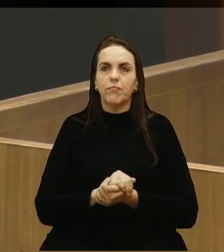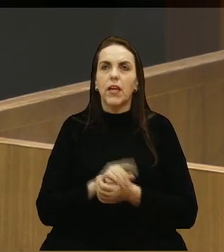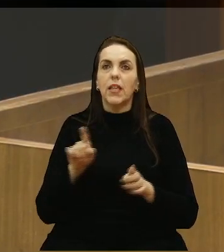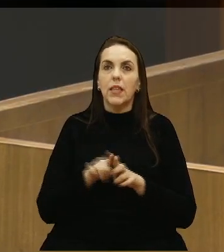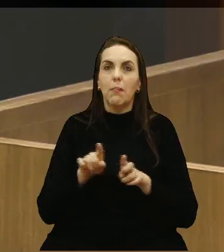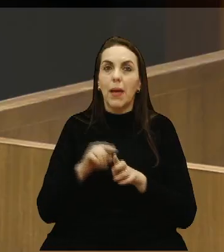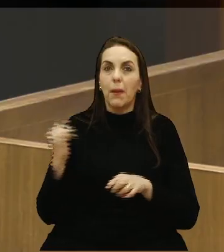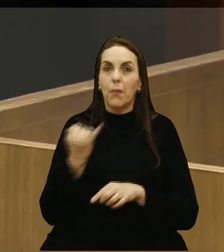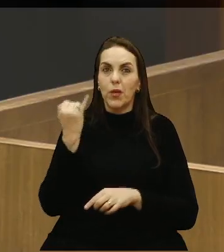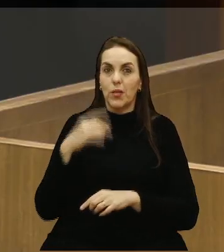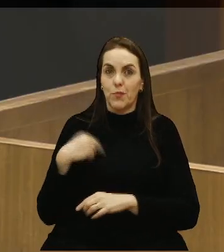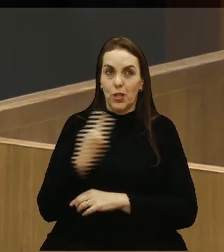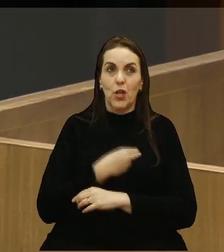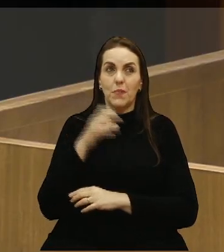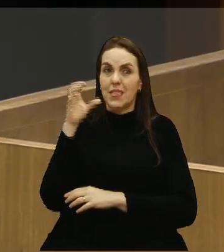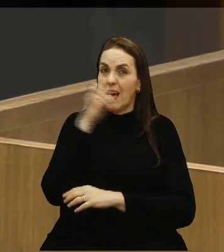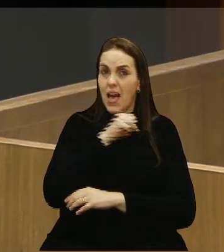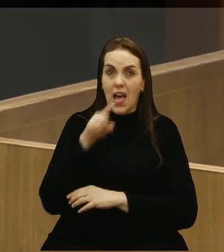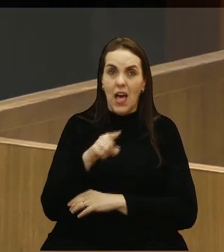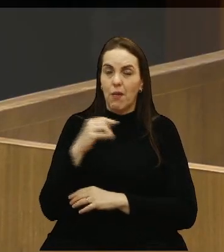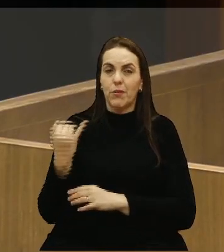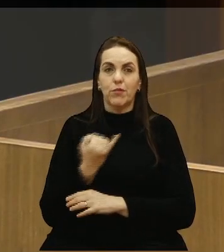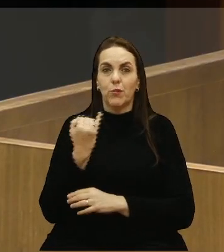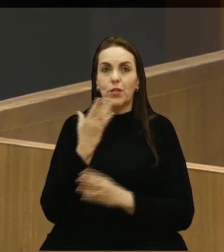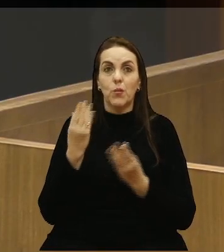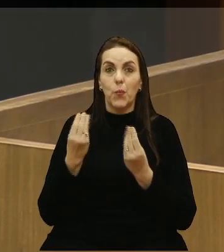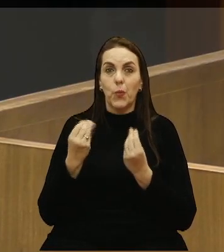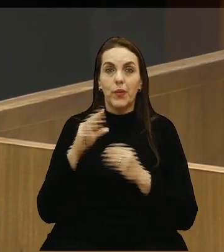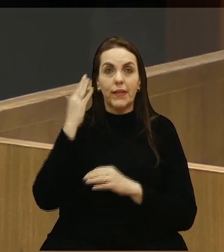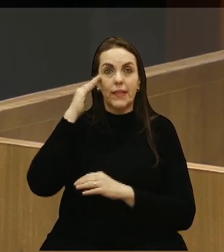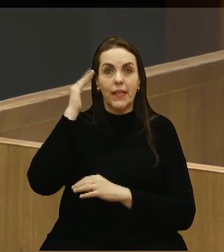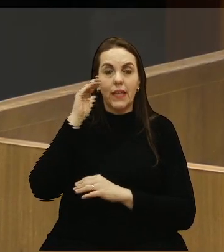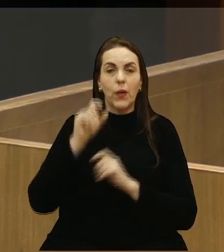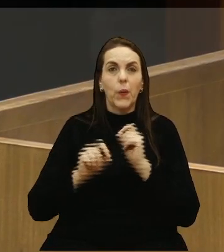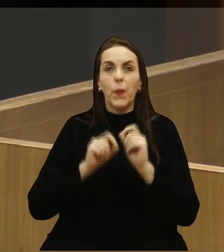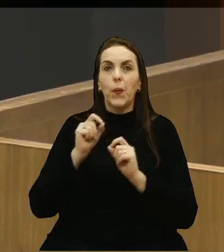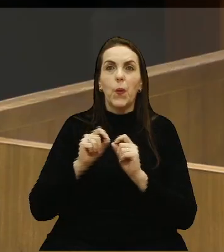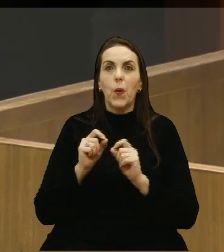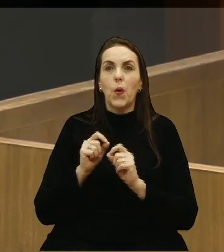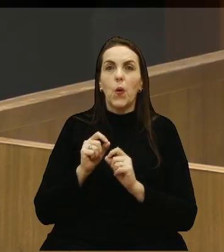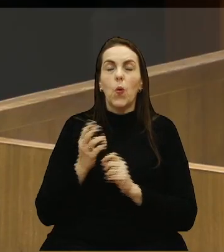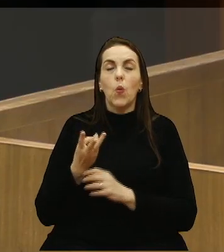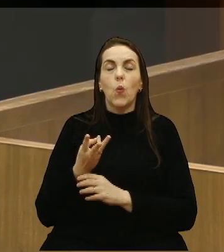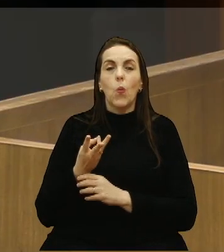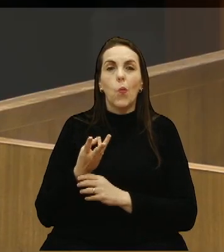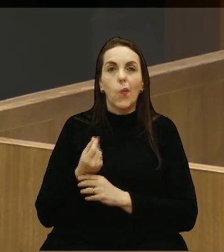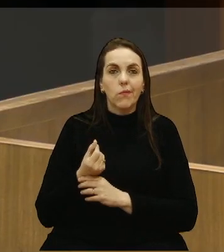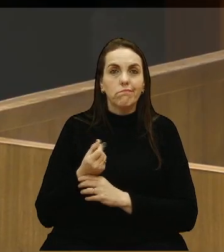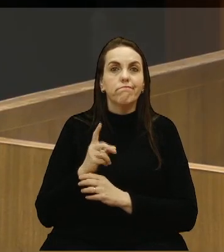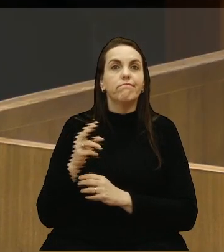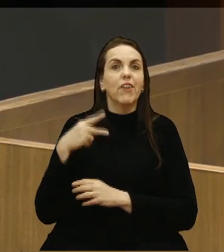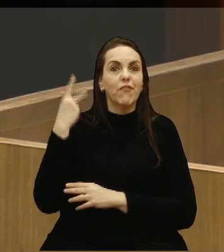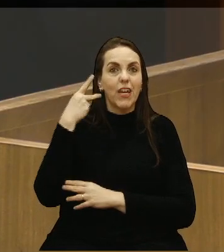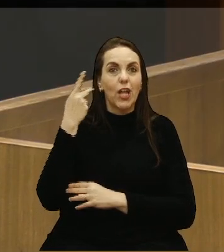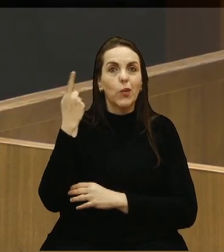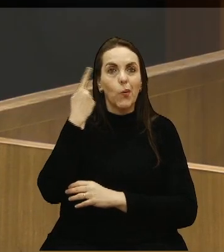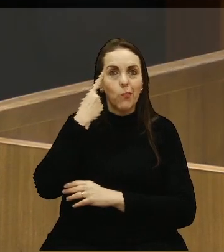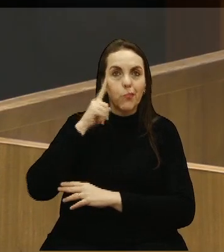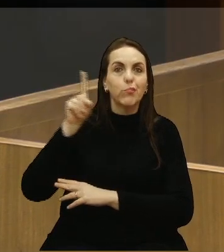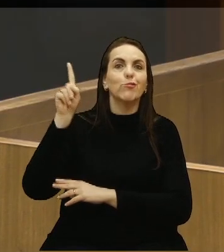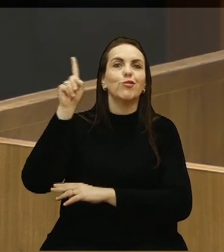mas vai ser rápido, mas de vital importância para nós entendermos o quanto o vereador, por um dia,